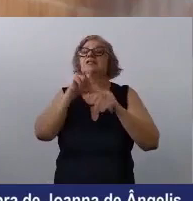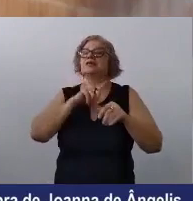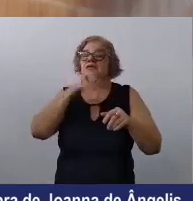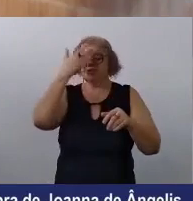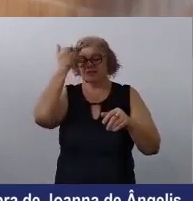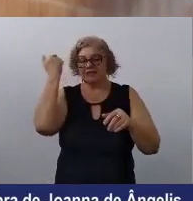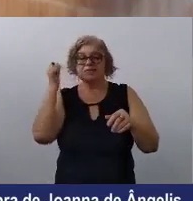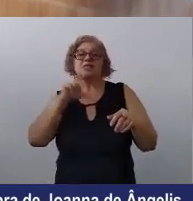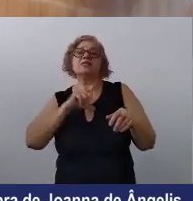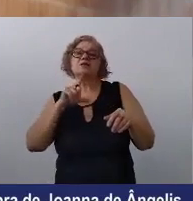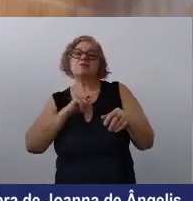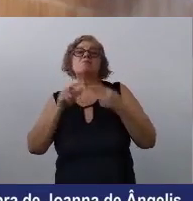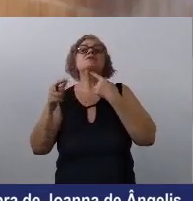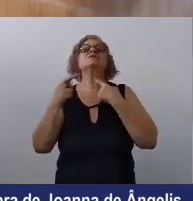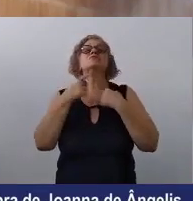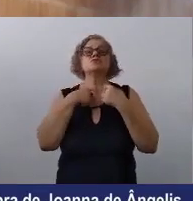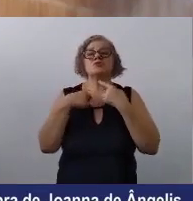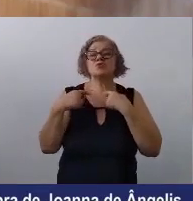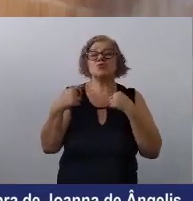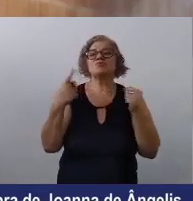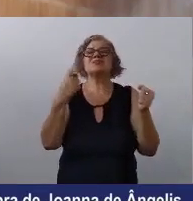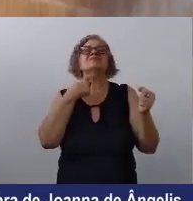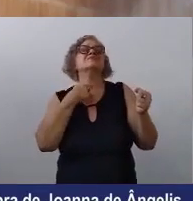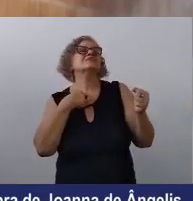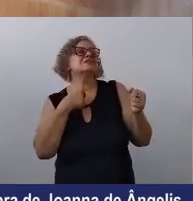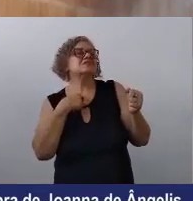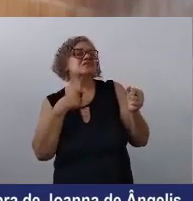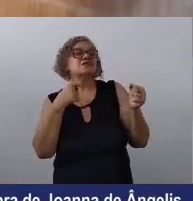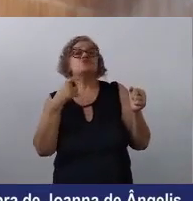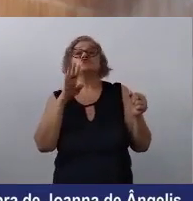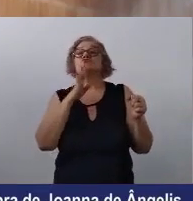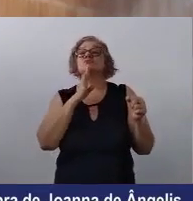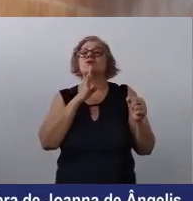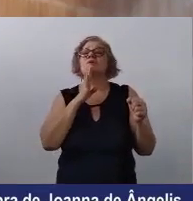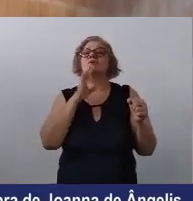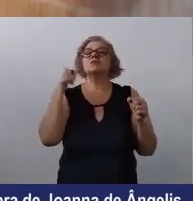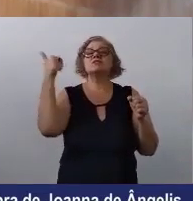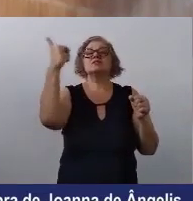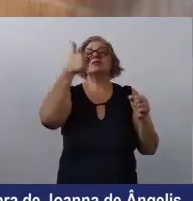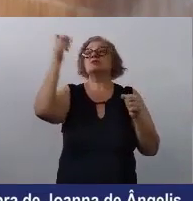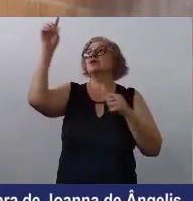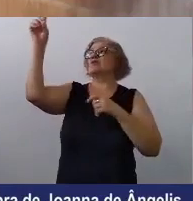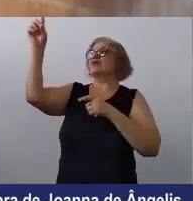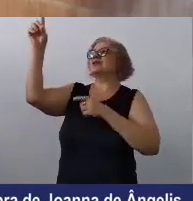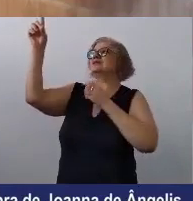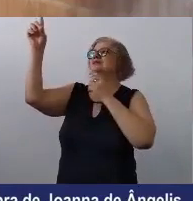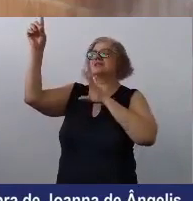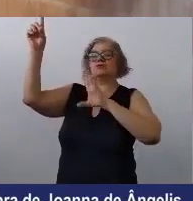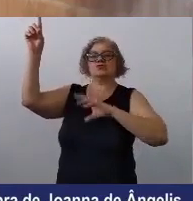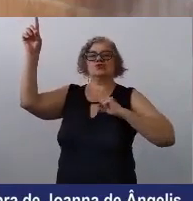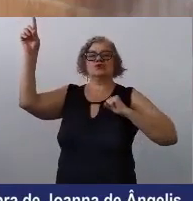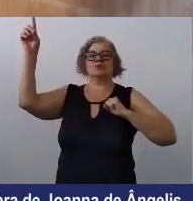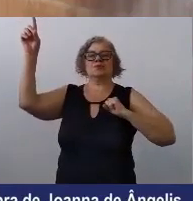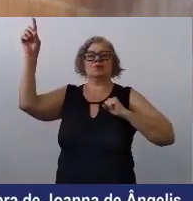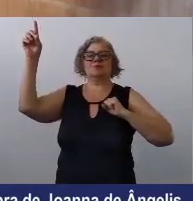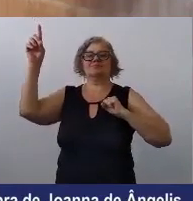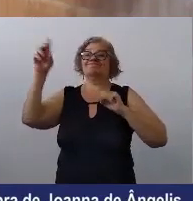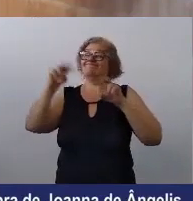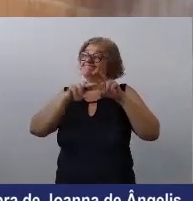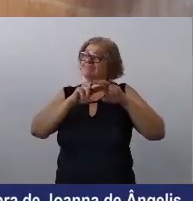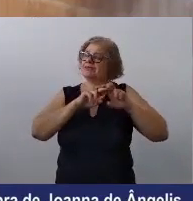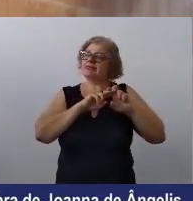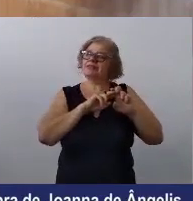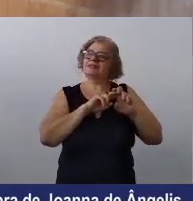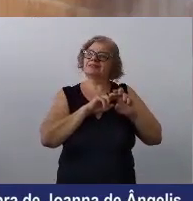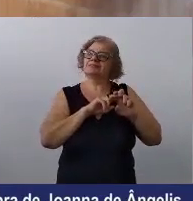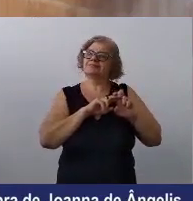Sei os anseios que trazes e o desejo de conhecer melhor a esse Deus de amor.